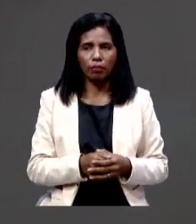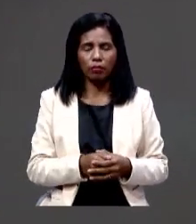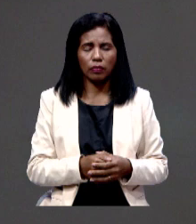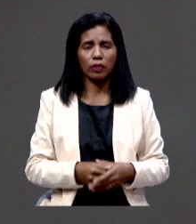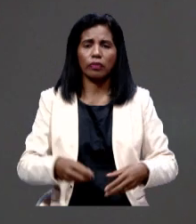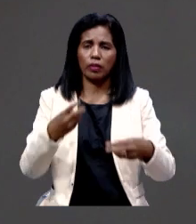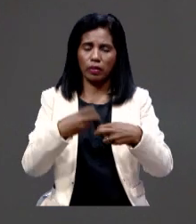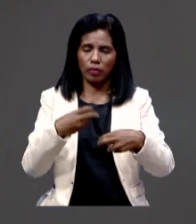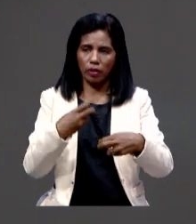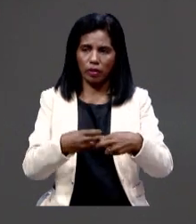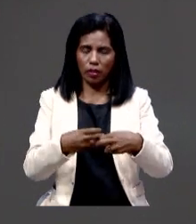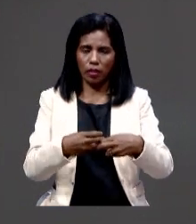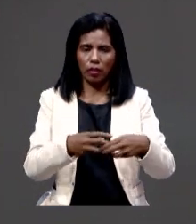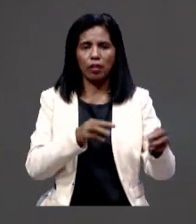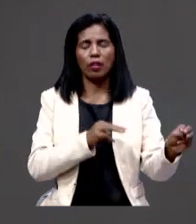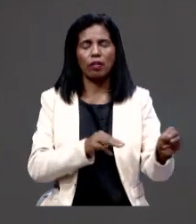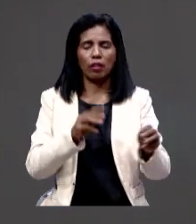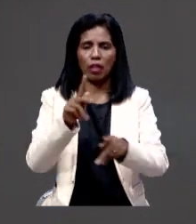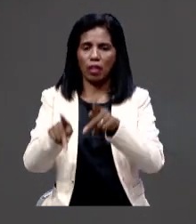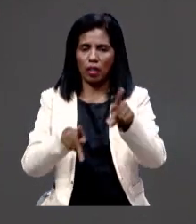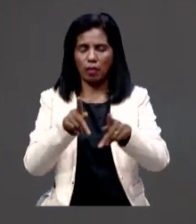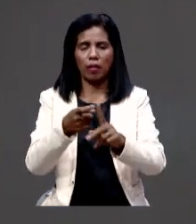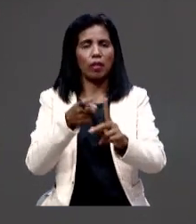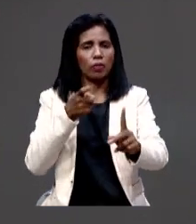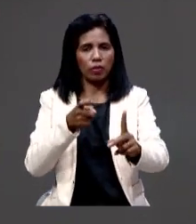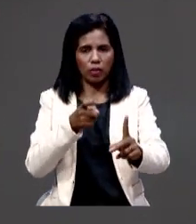difficulta tia konektividade populasang sira usi